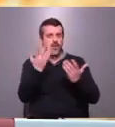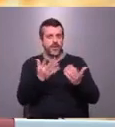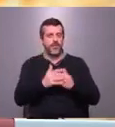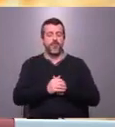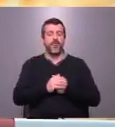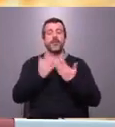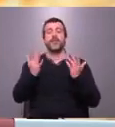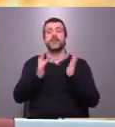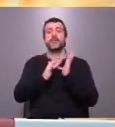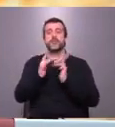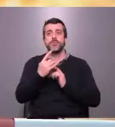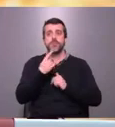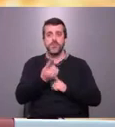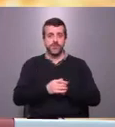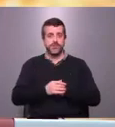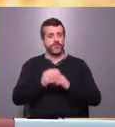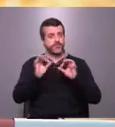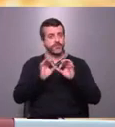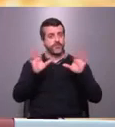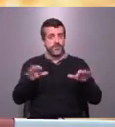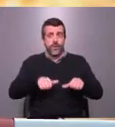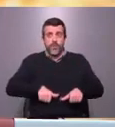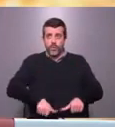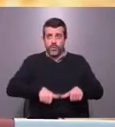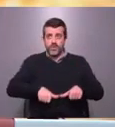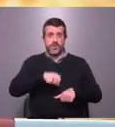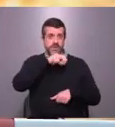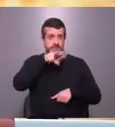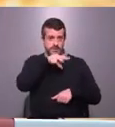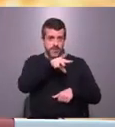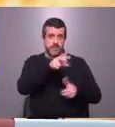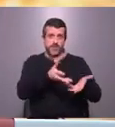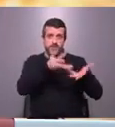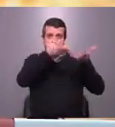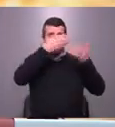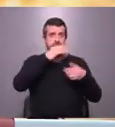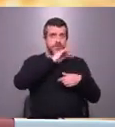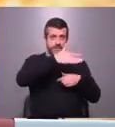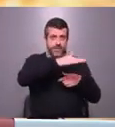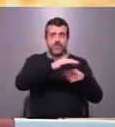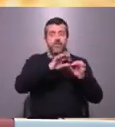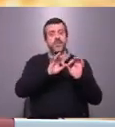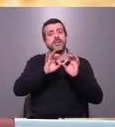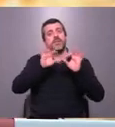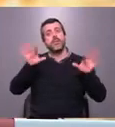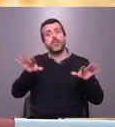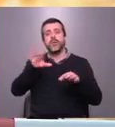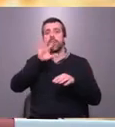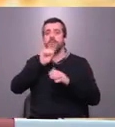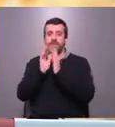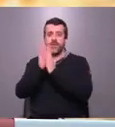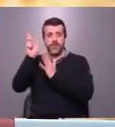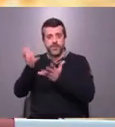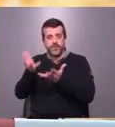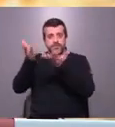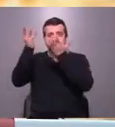E Jesus diz, assim como Moisés elevou a serpente no deserto, também o Filho do Homem será elevado para